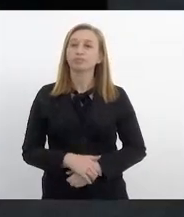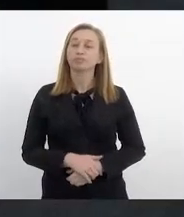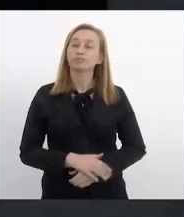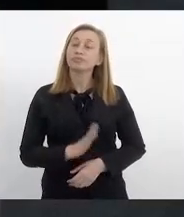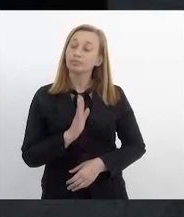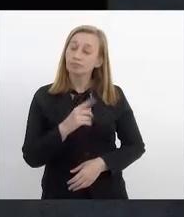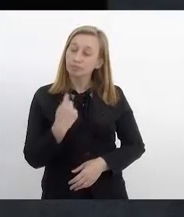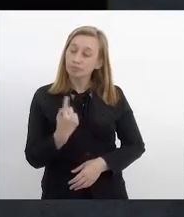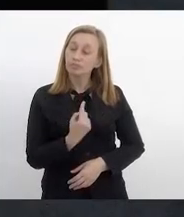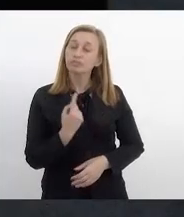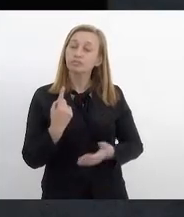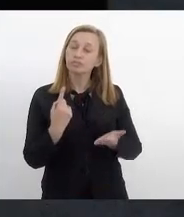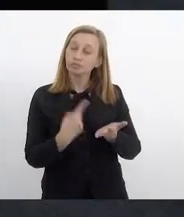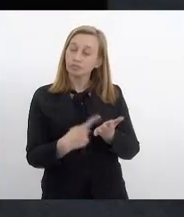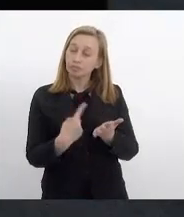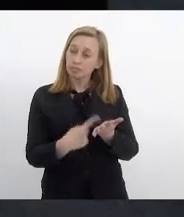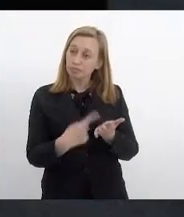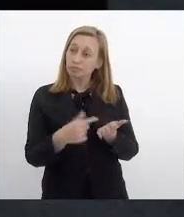fizemos aqui um acordo